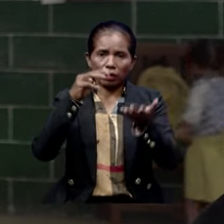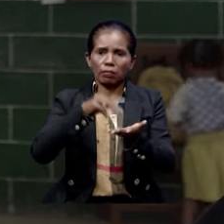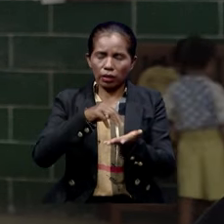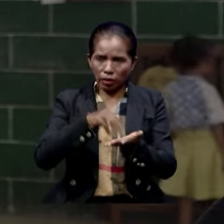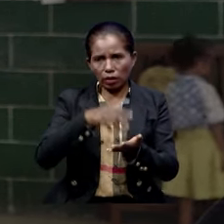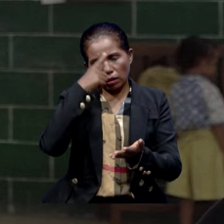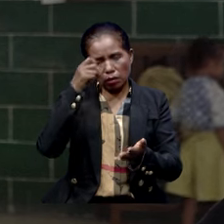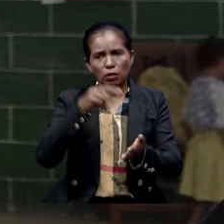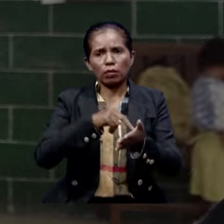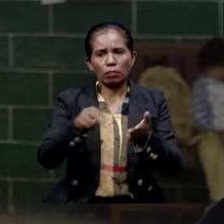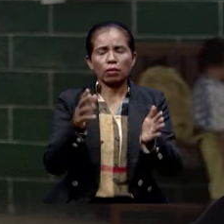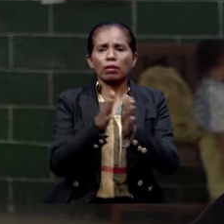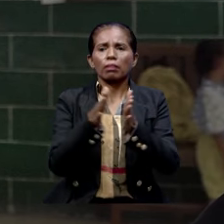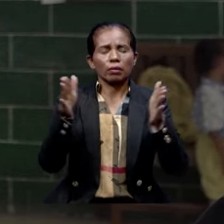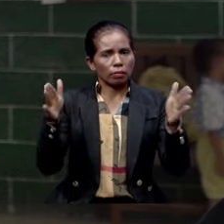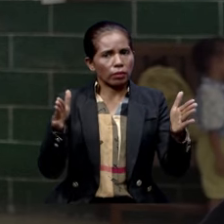o número ida nem bot